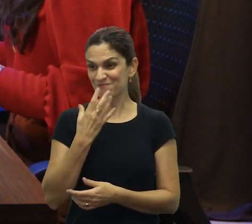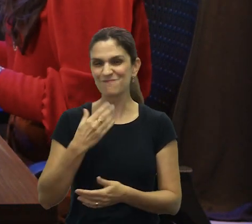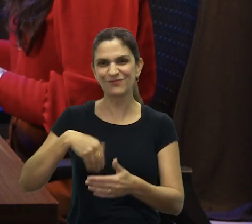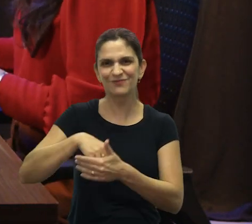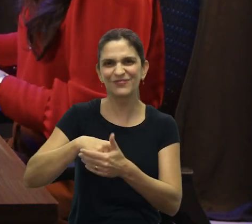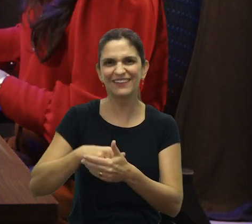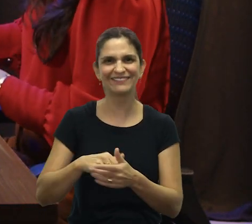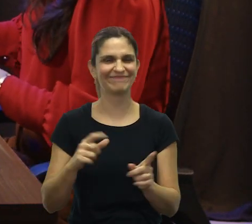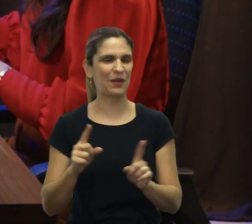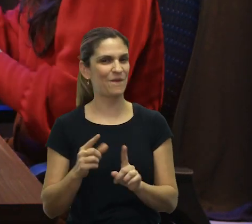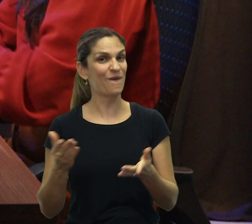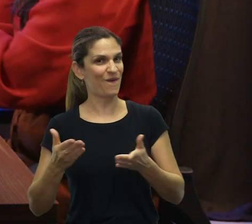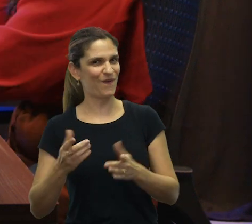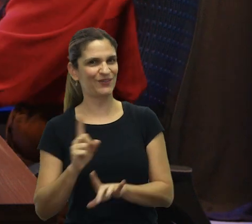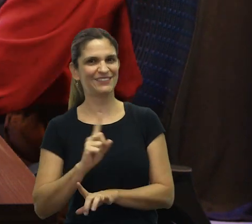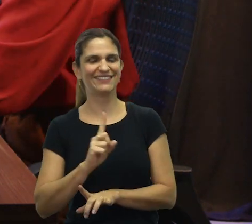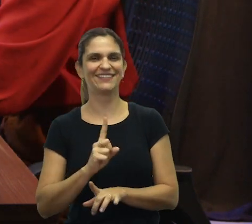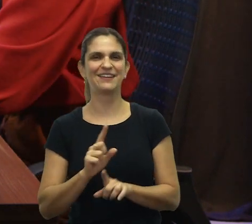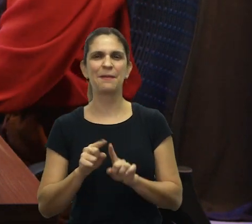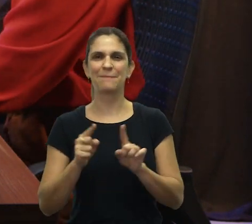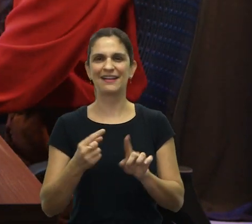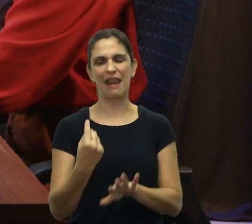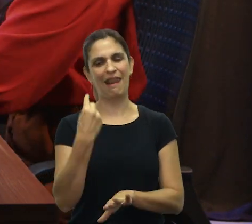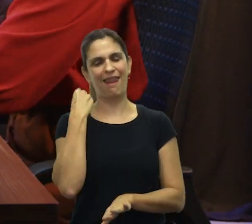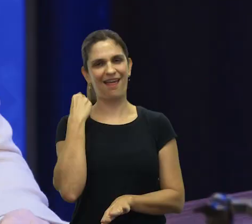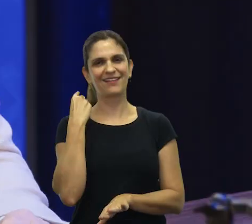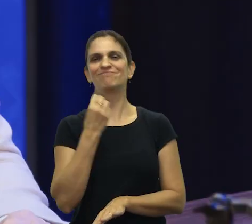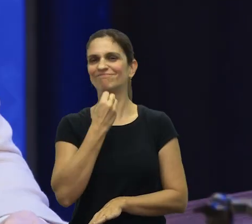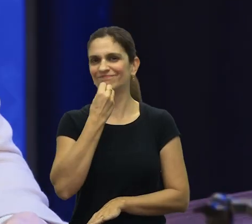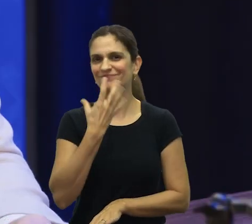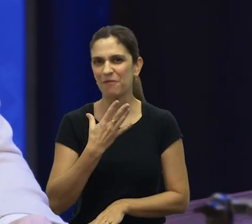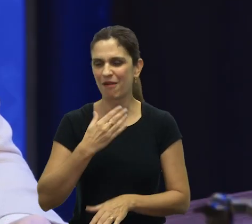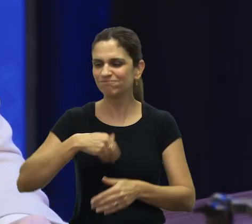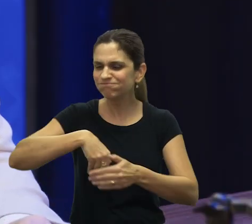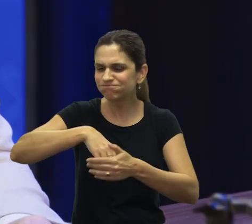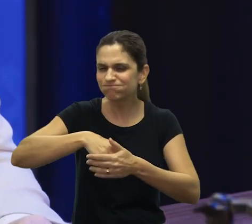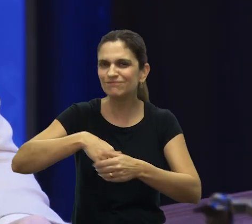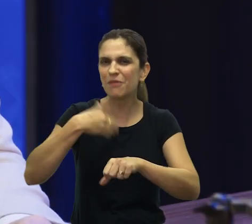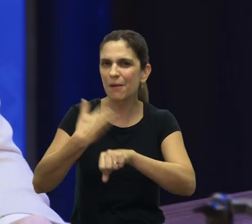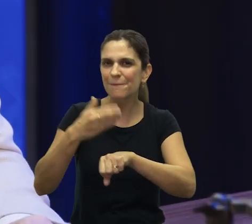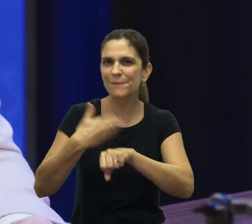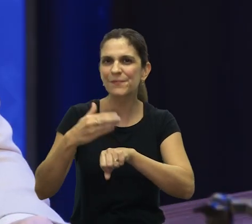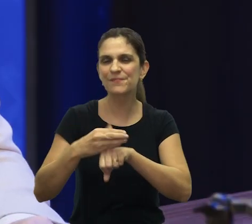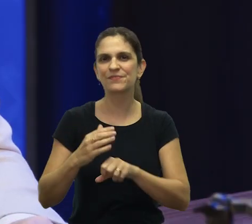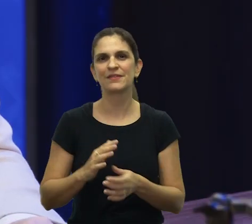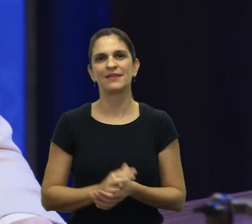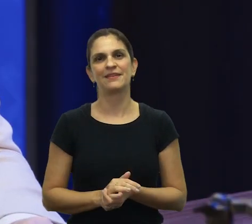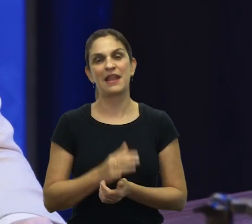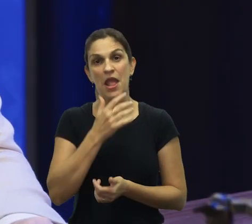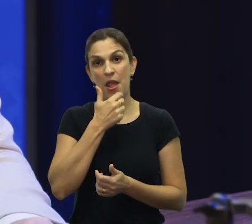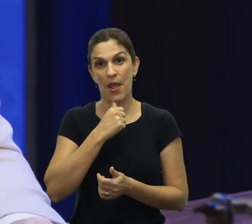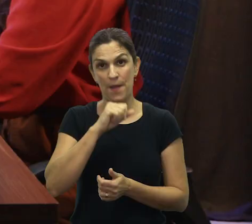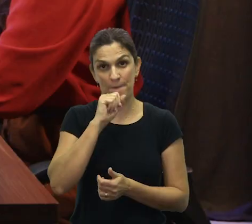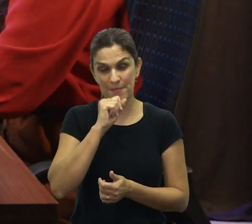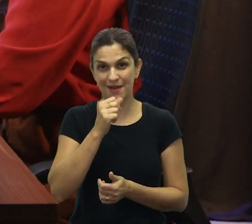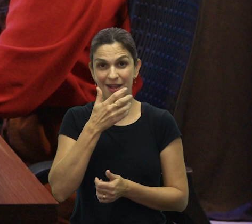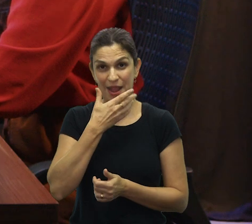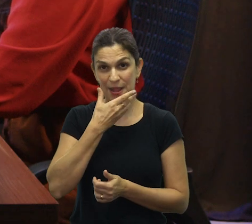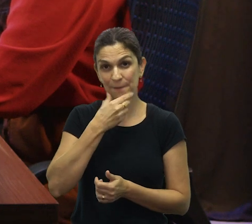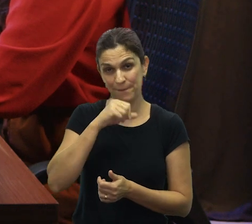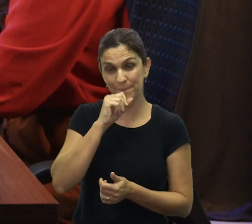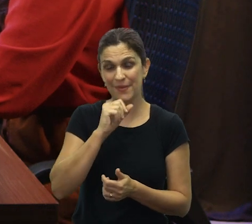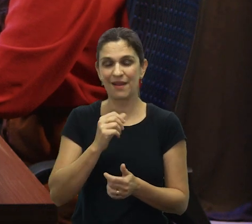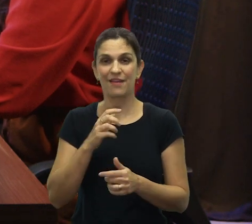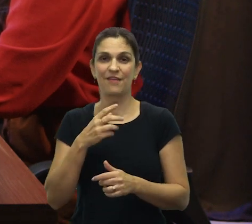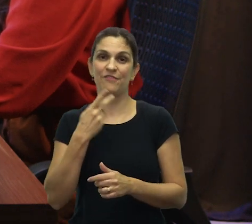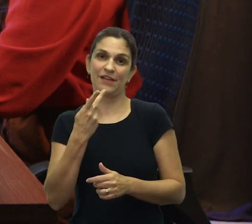não, né? Mas lá atrás eu era esforçado. Lá em casa, meu pai com minha mãe sempre falavam, primeiro a obrigação, depois a diversão.